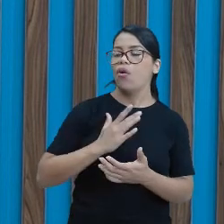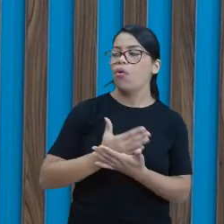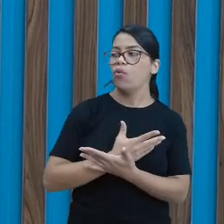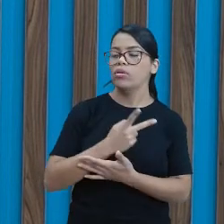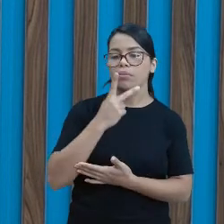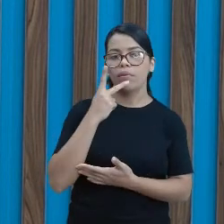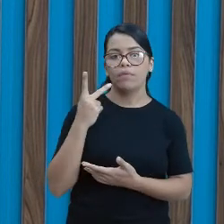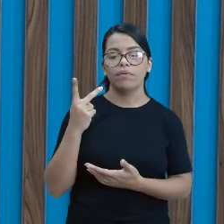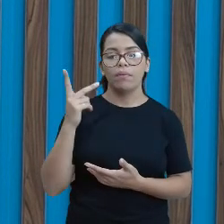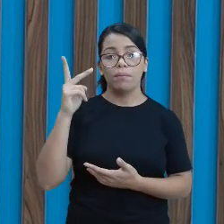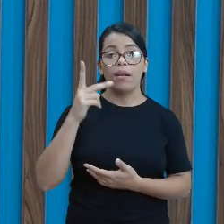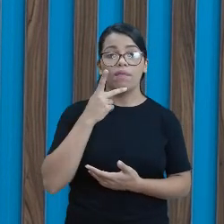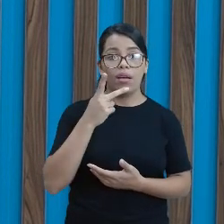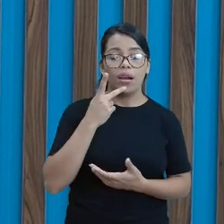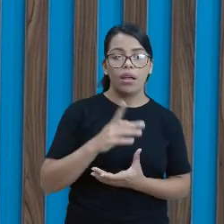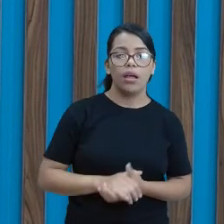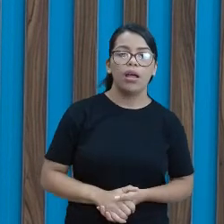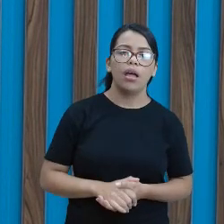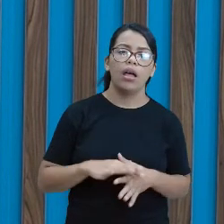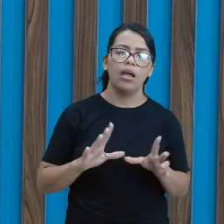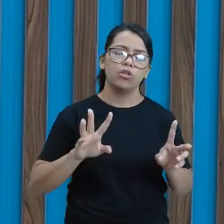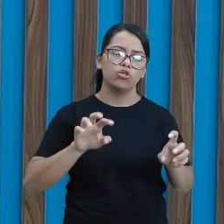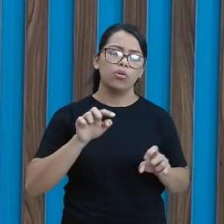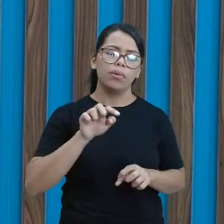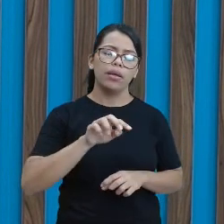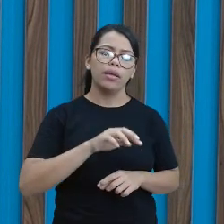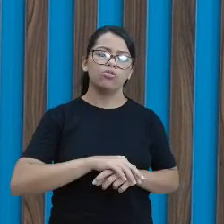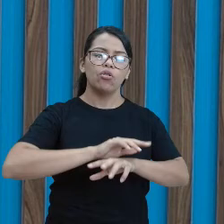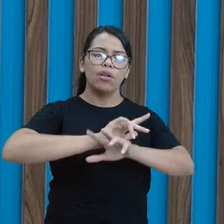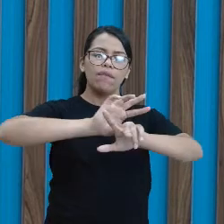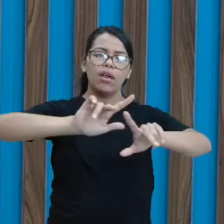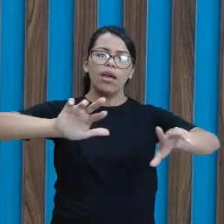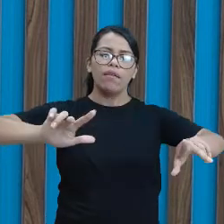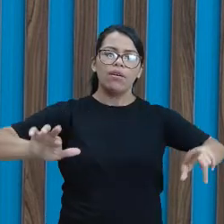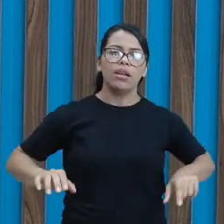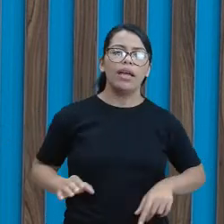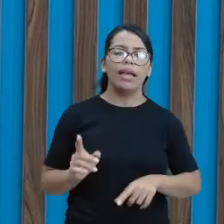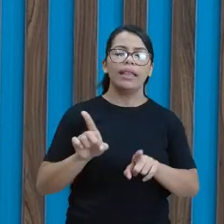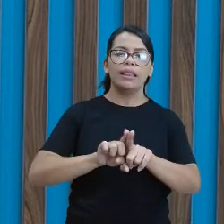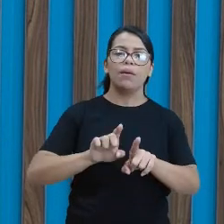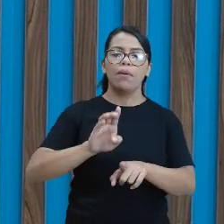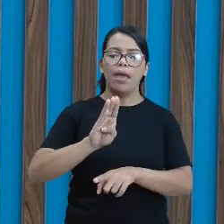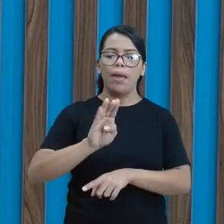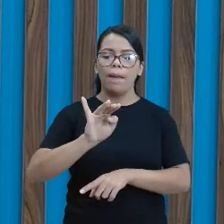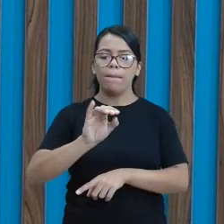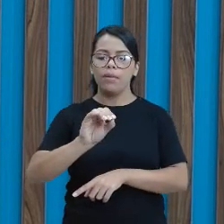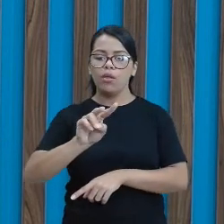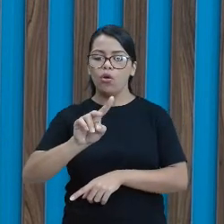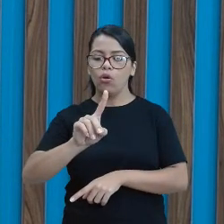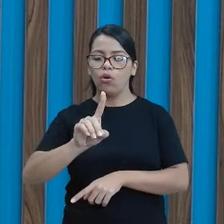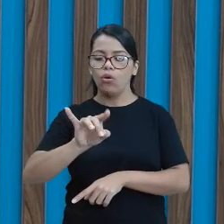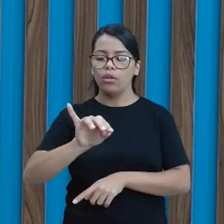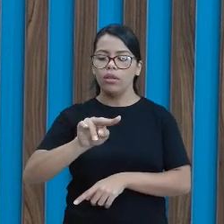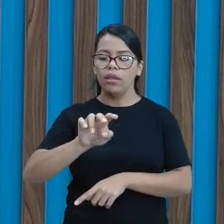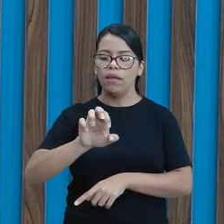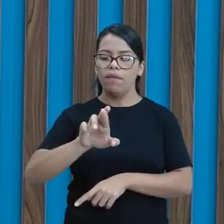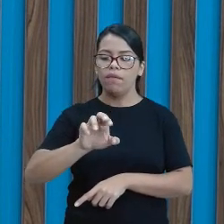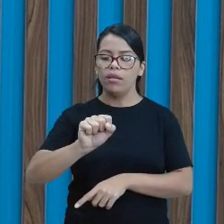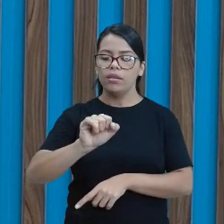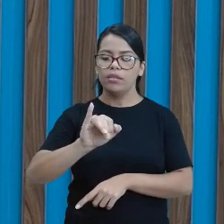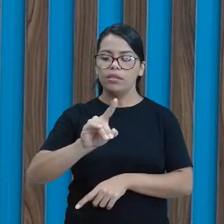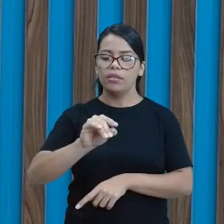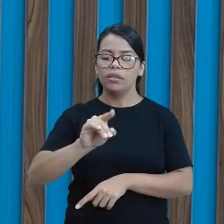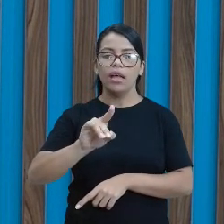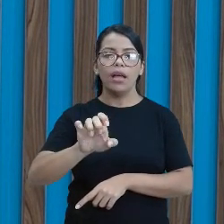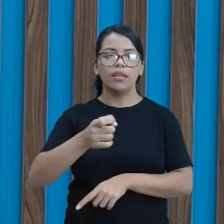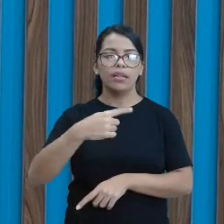só a questão da variabilidade, né? E a biodiversidade, né? Graças a tudo isso, e que somos